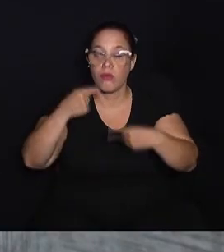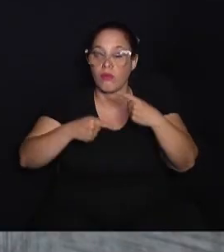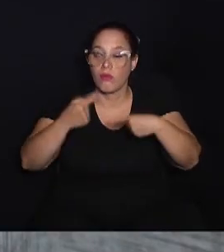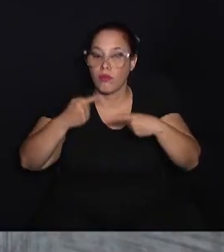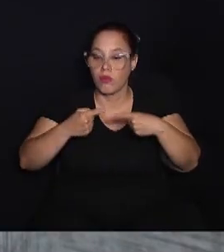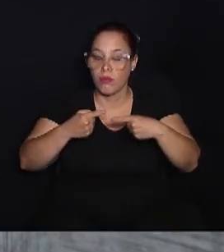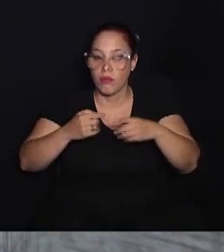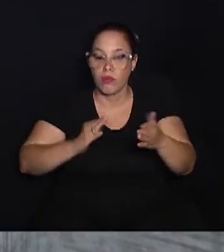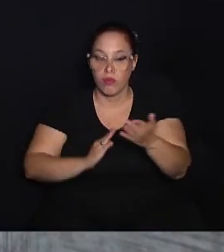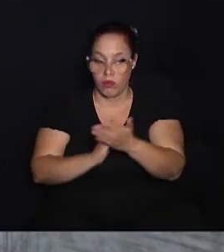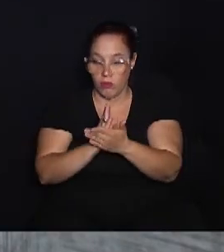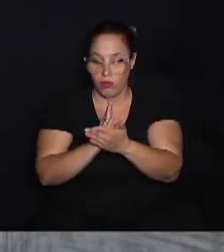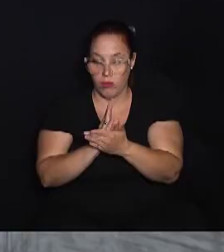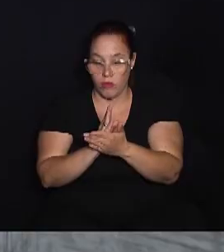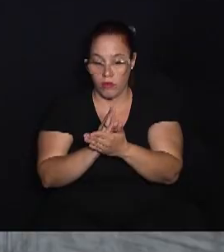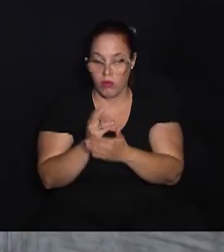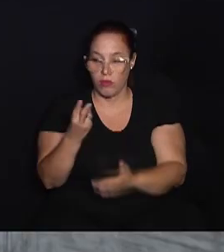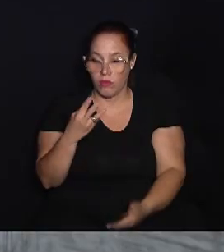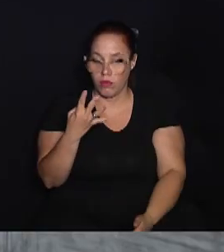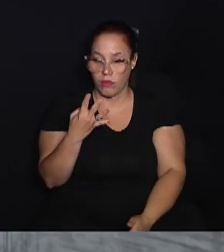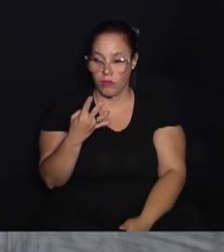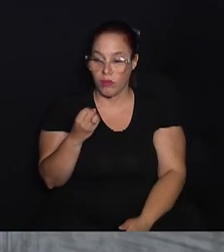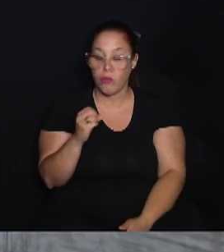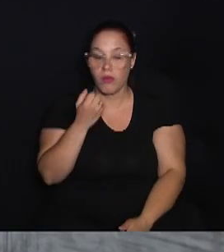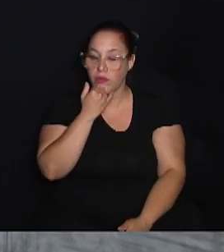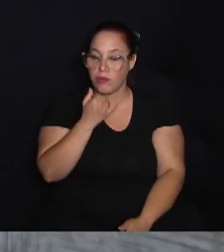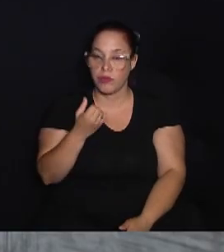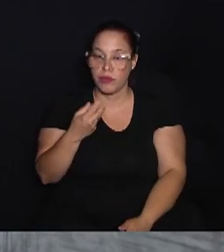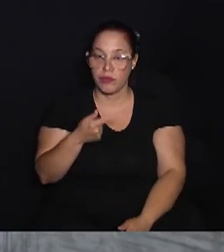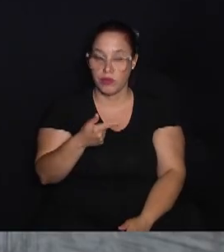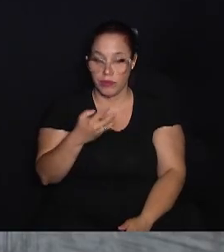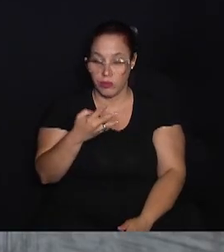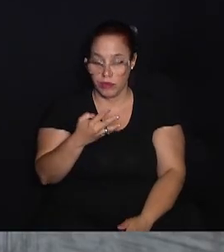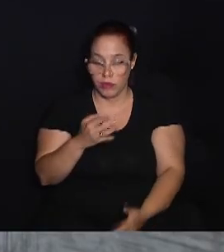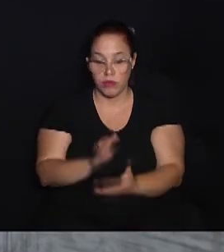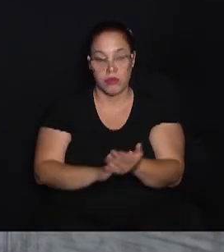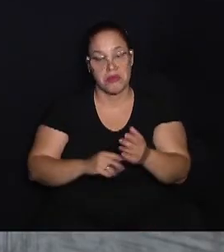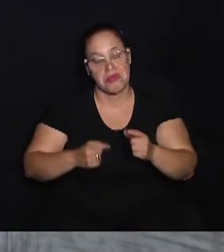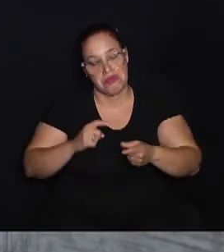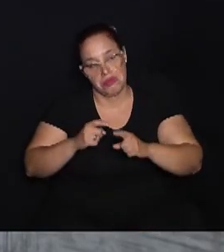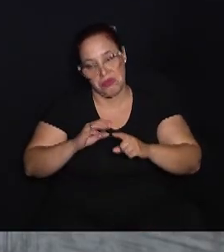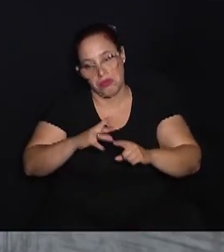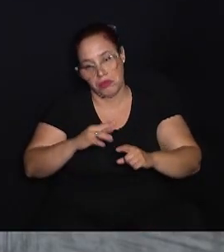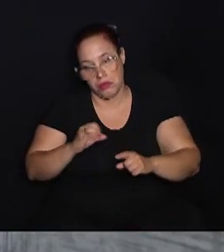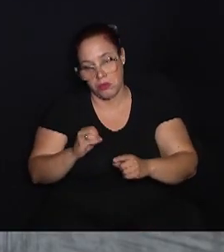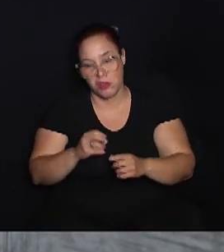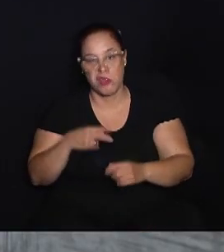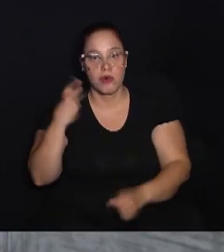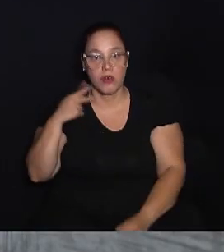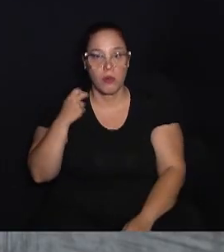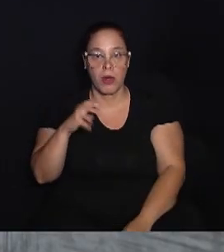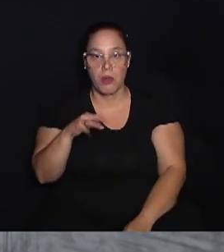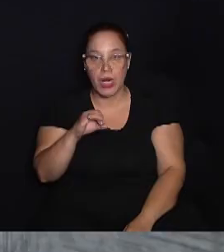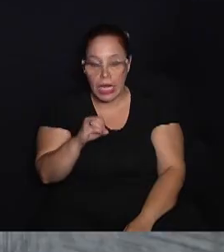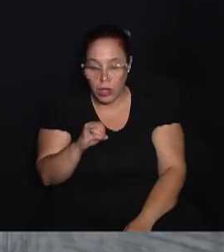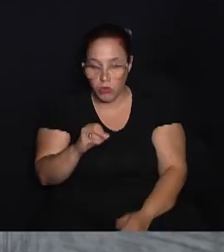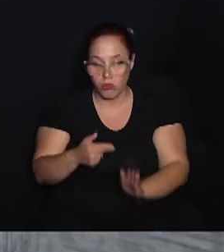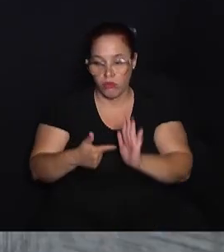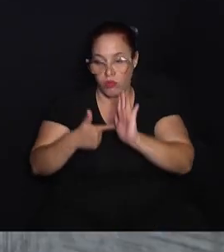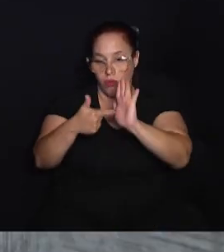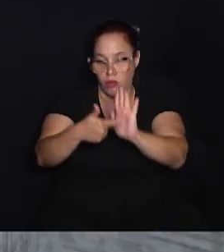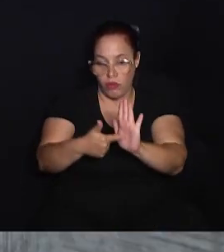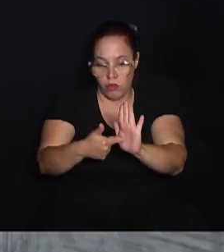projeto de lei entrou em discussão e foi aprovado com 24 votos favoráveis na mesma reunião o